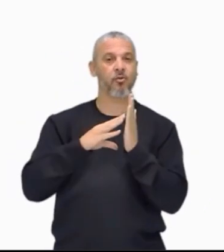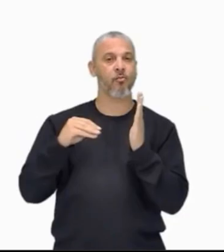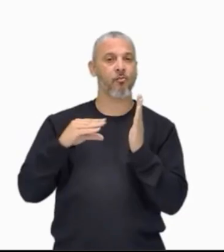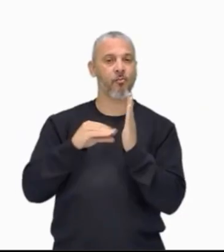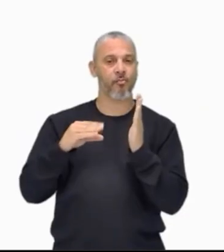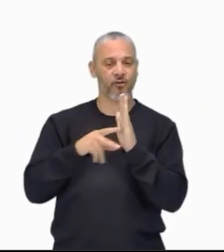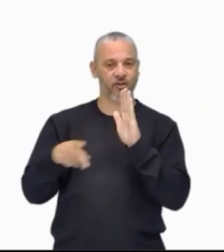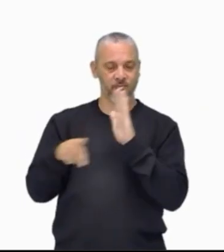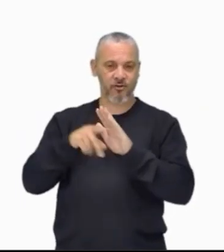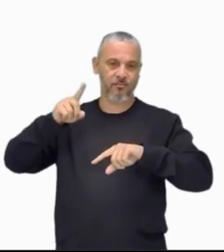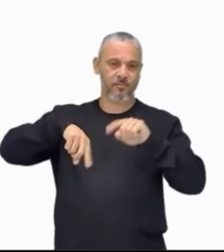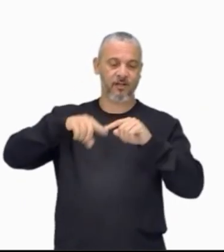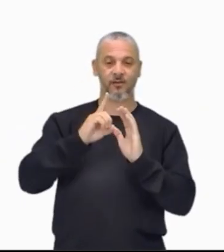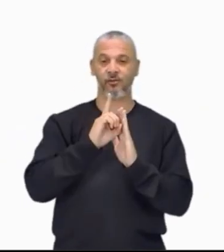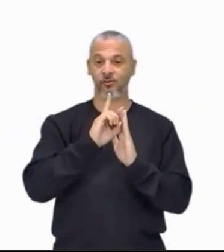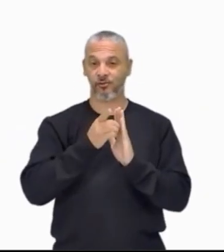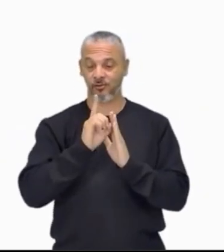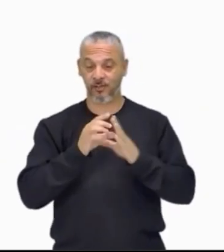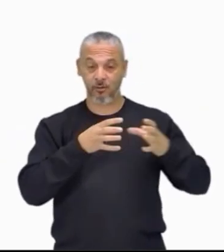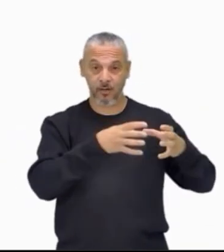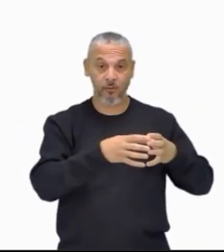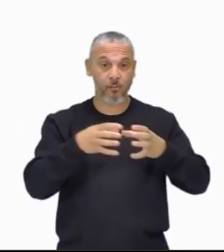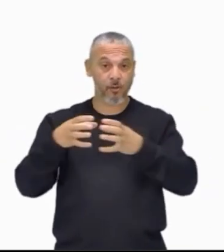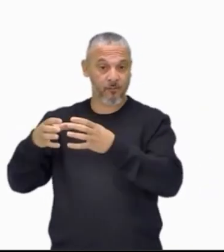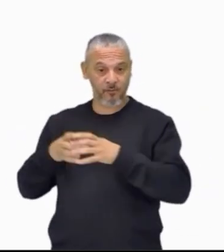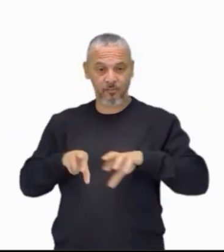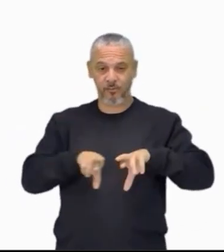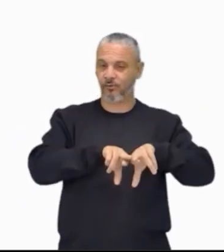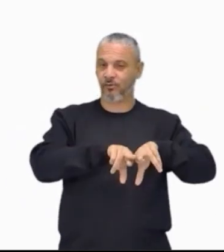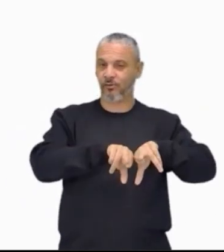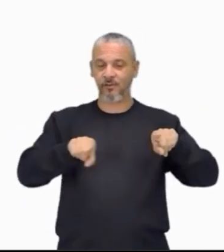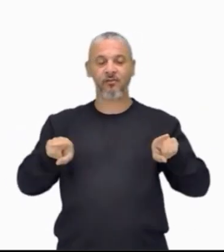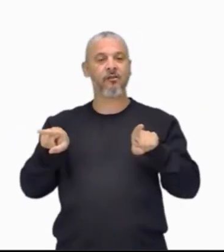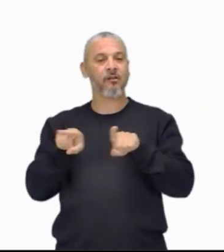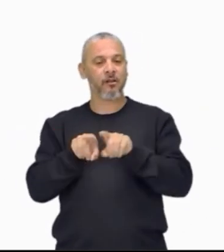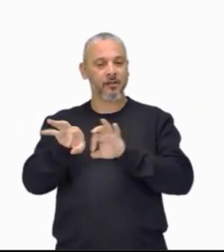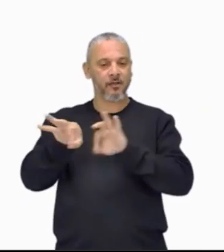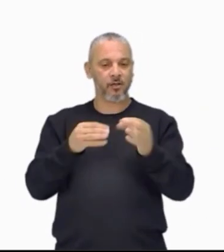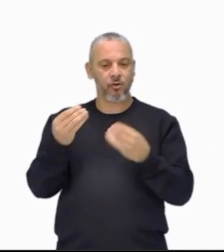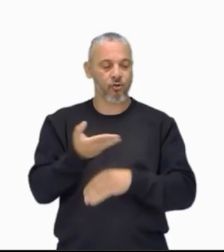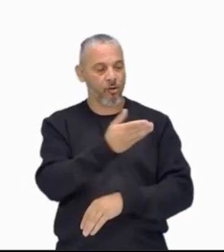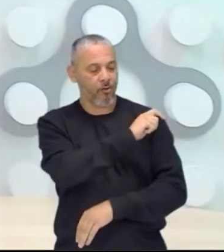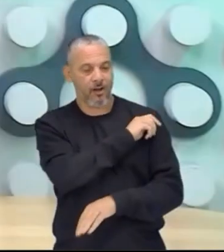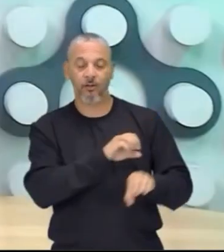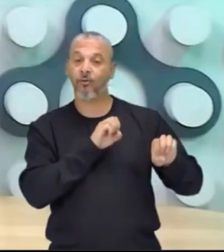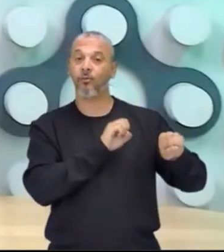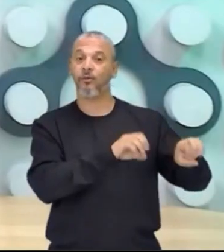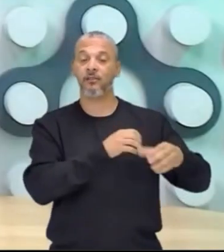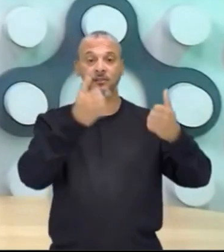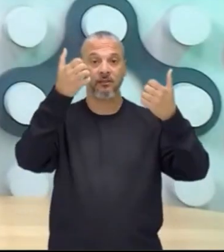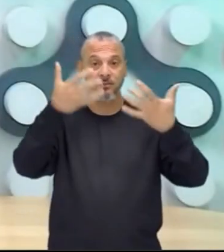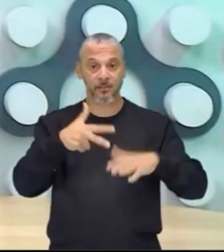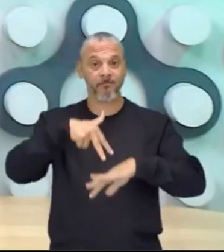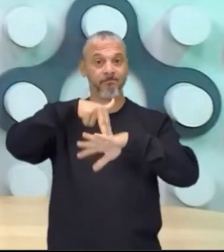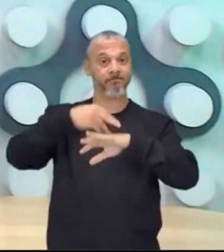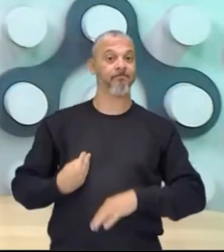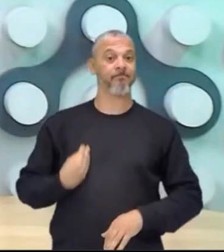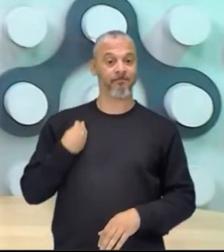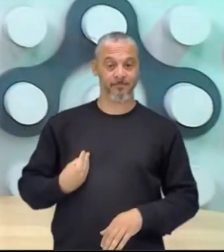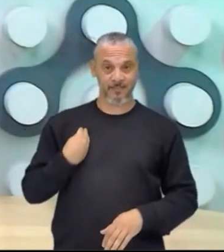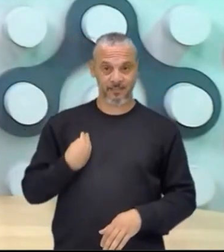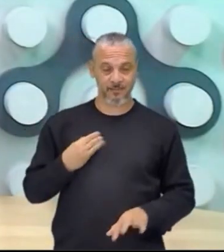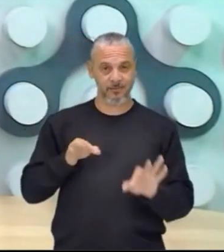de prototipagem do material digital, a divisão de grupos, entre outras coisas, e como explorar isso com os seus alunos e engajá-los